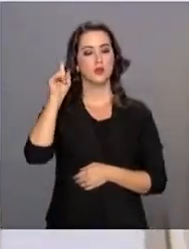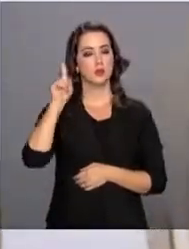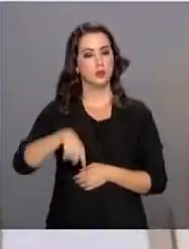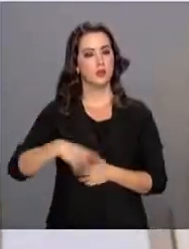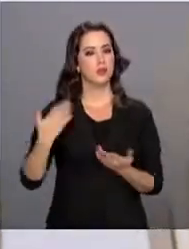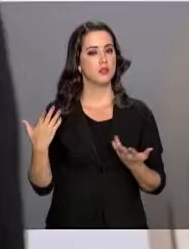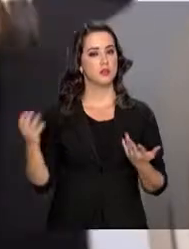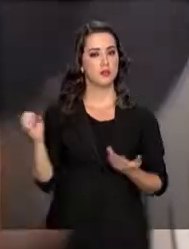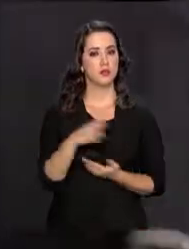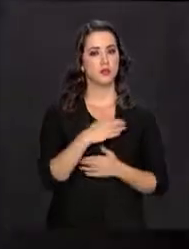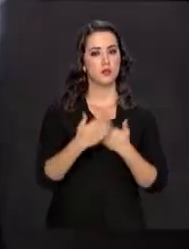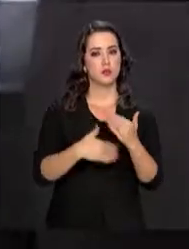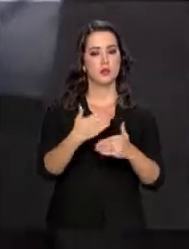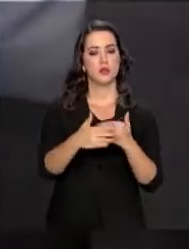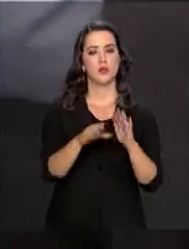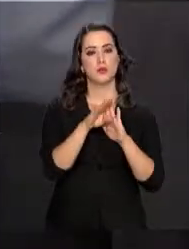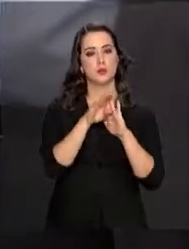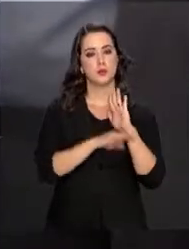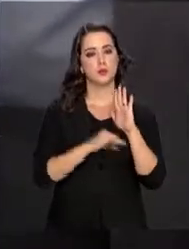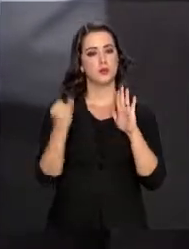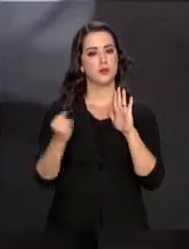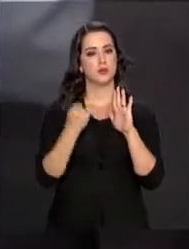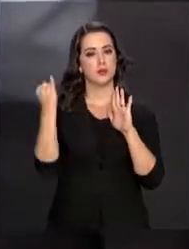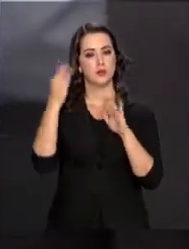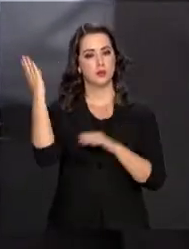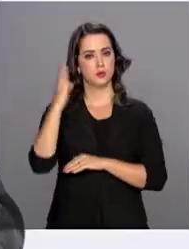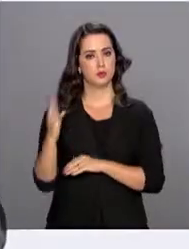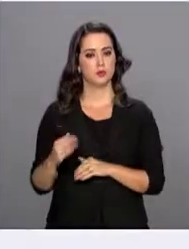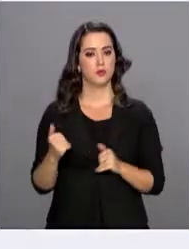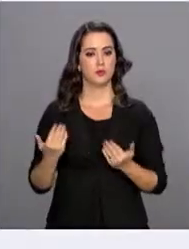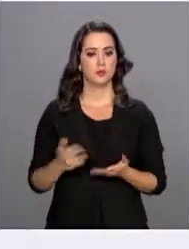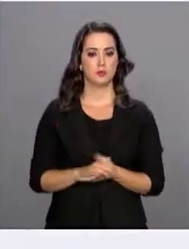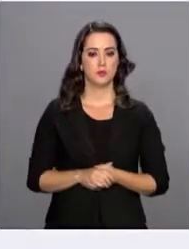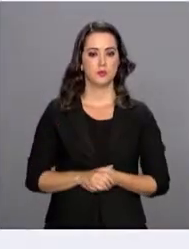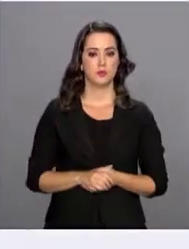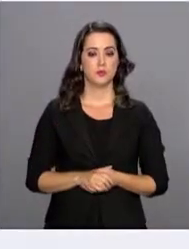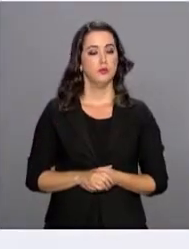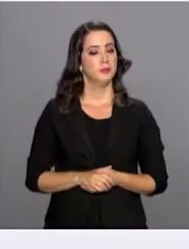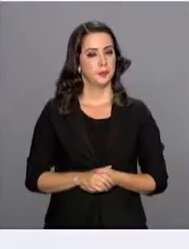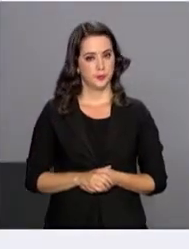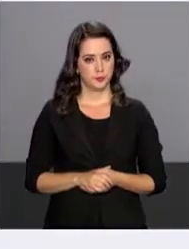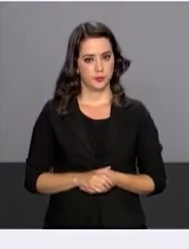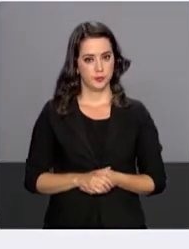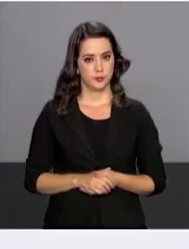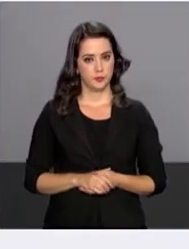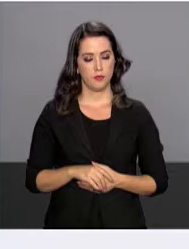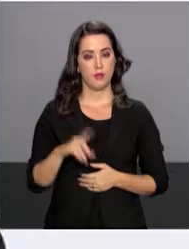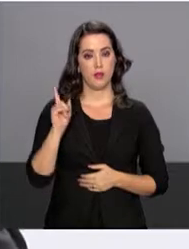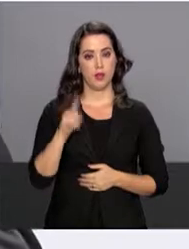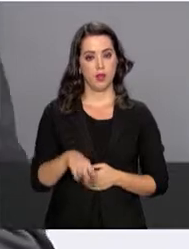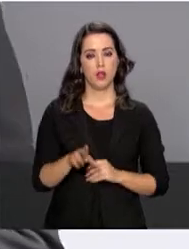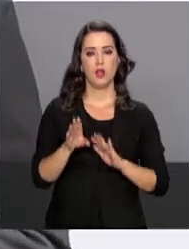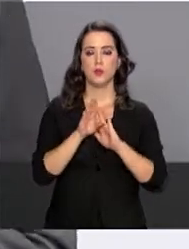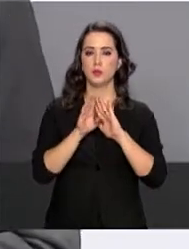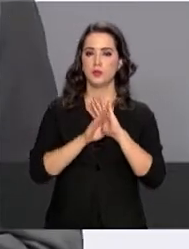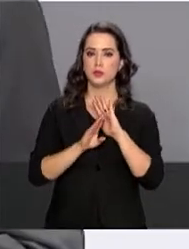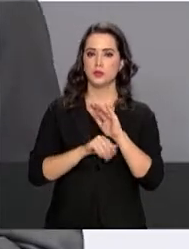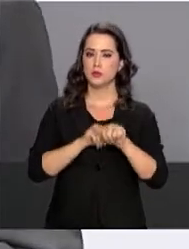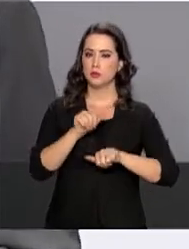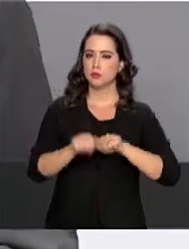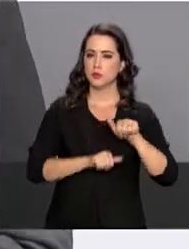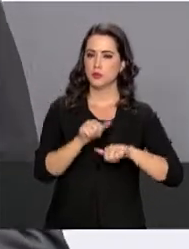esta é mais uma etapa de um projeto fundamental para o Brasil. Um projeto que irá trazer uma